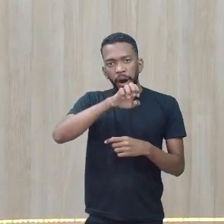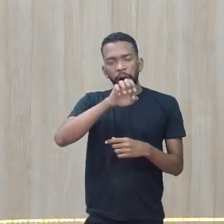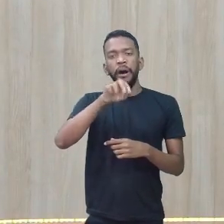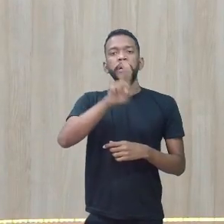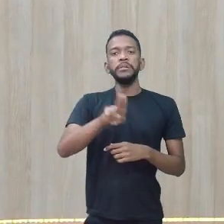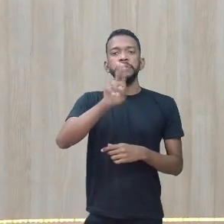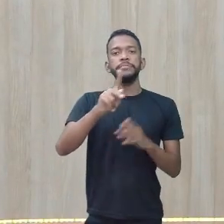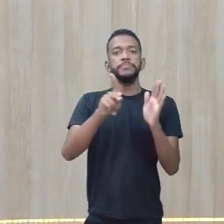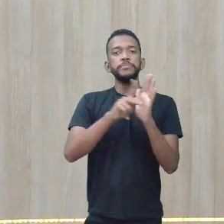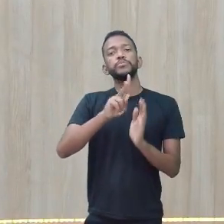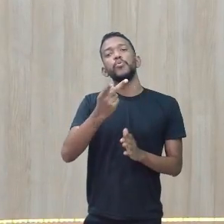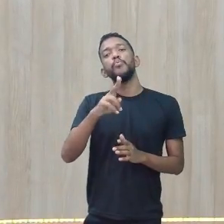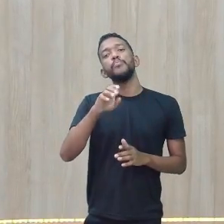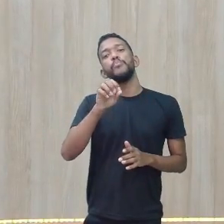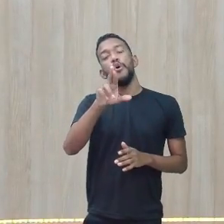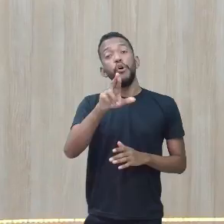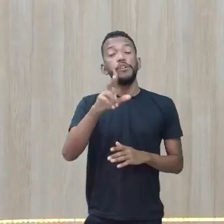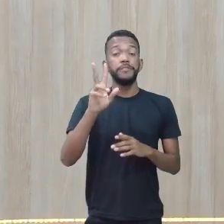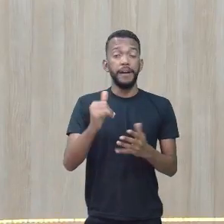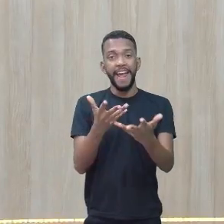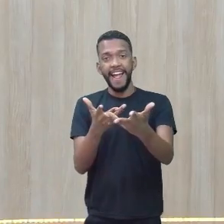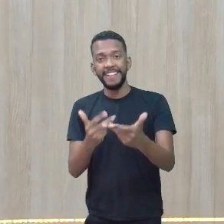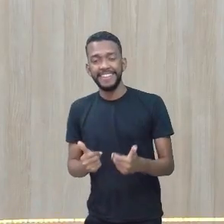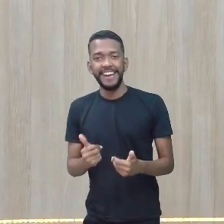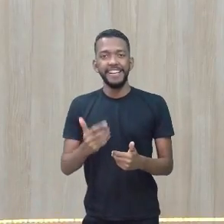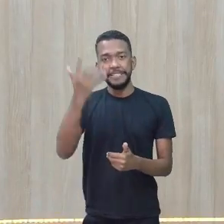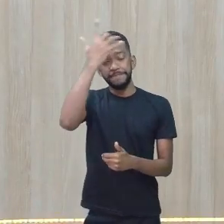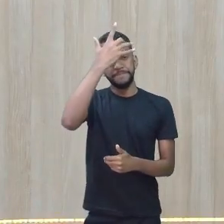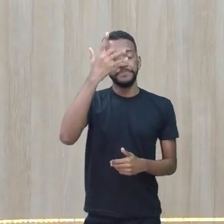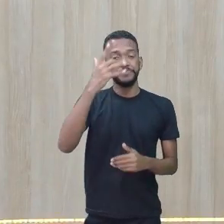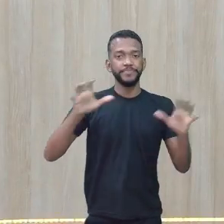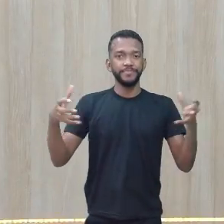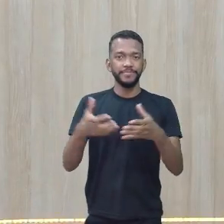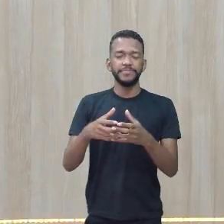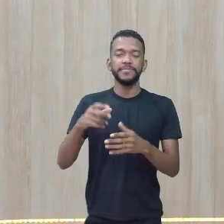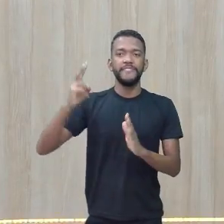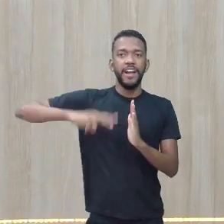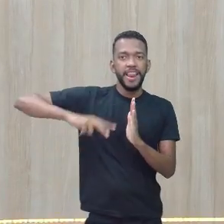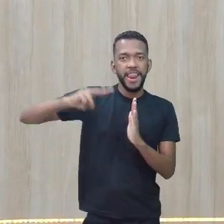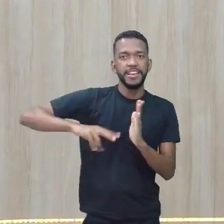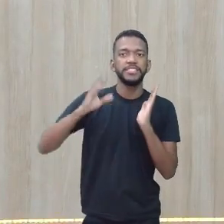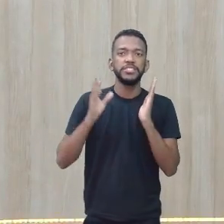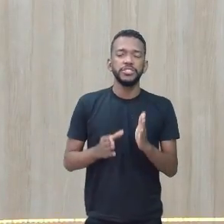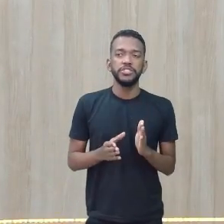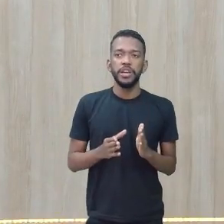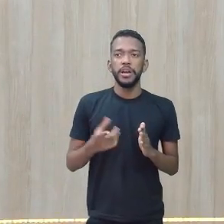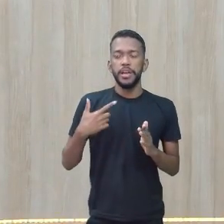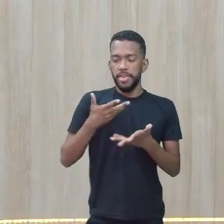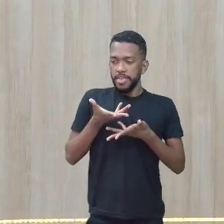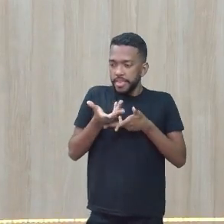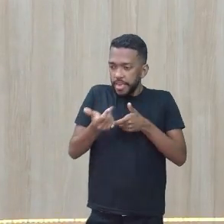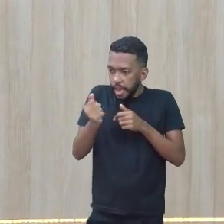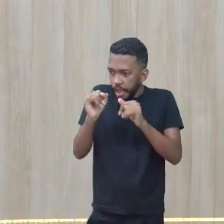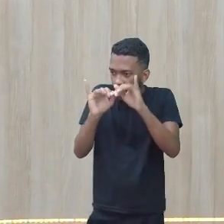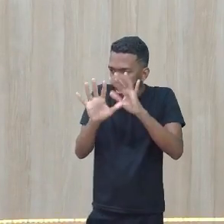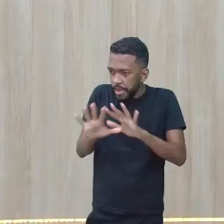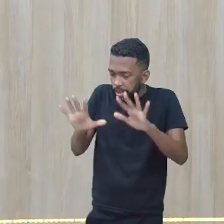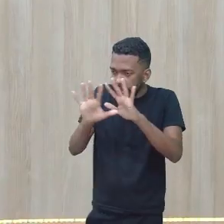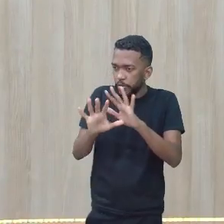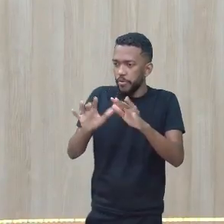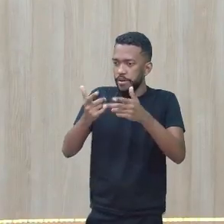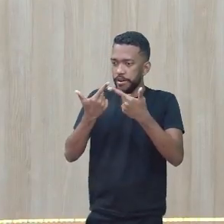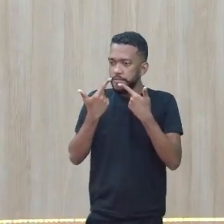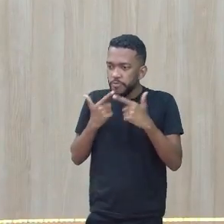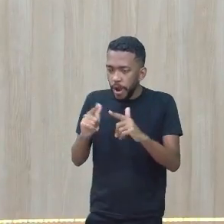para poder atrair o consumidor que vai ler aquela informação. Então, ele se sente muito mais atraído por essa linguagem, né? É mais